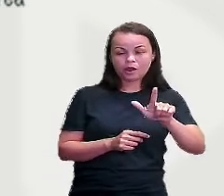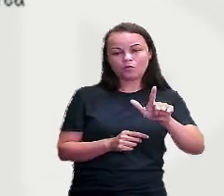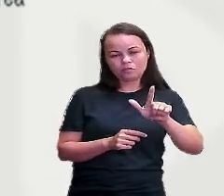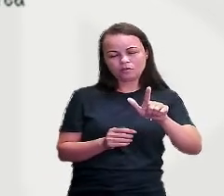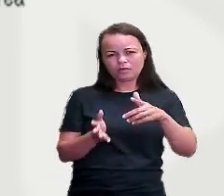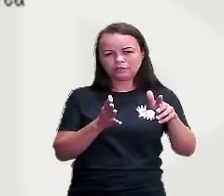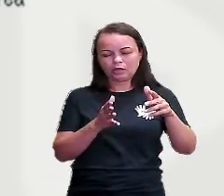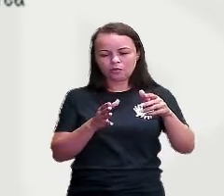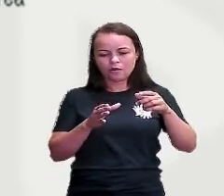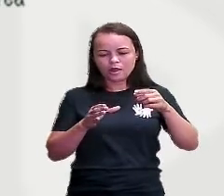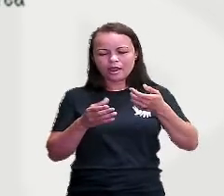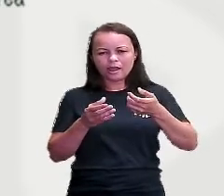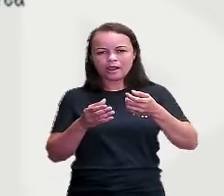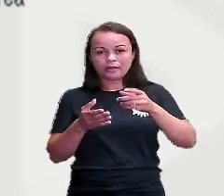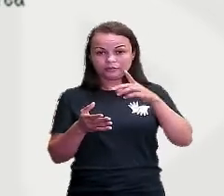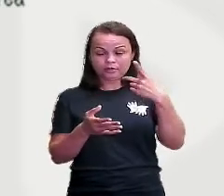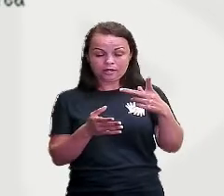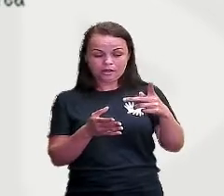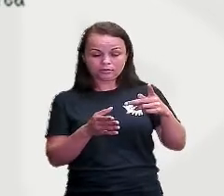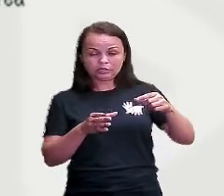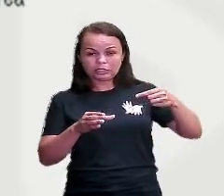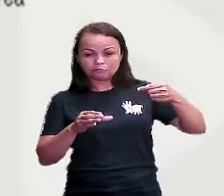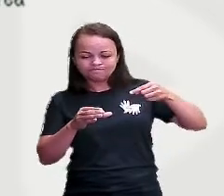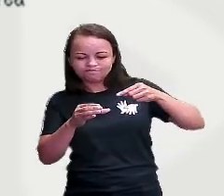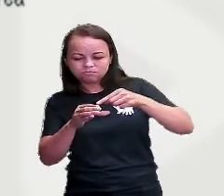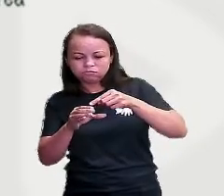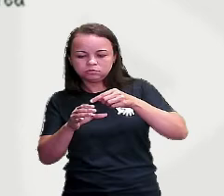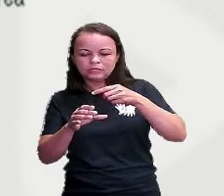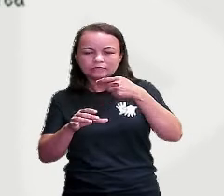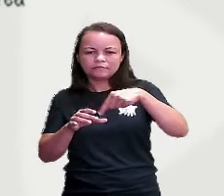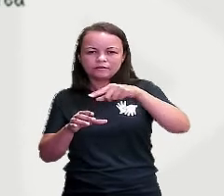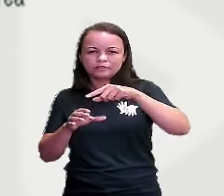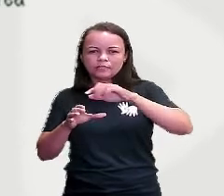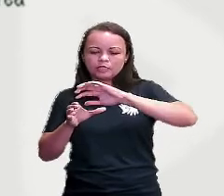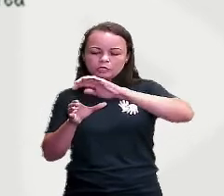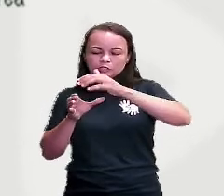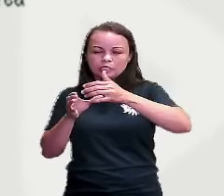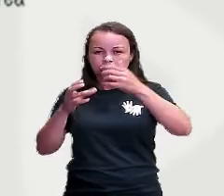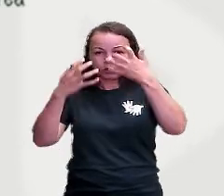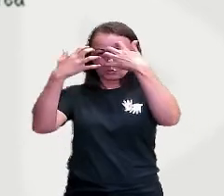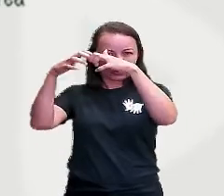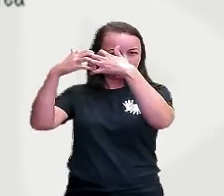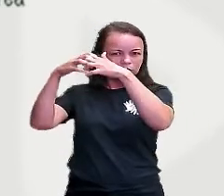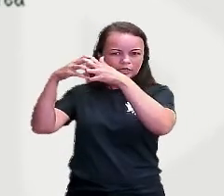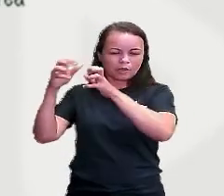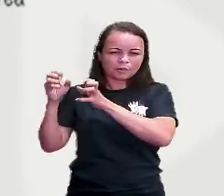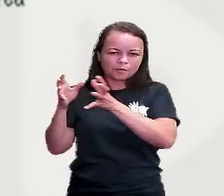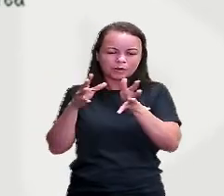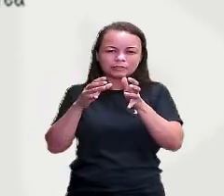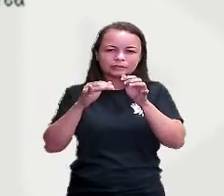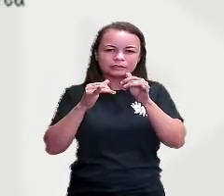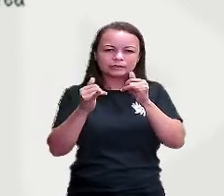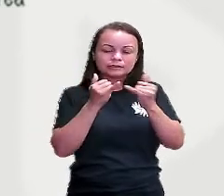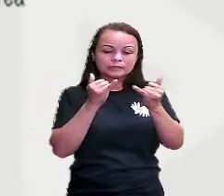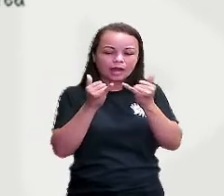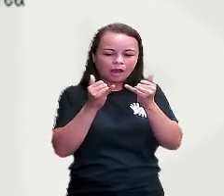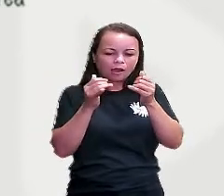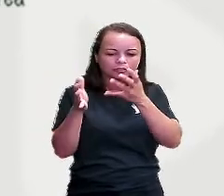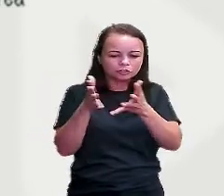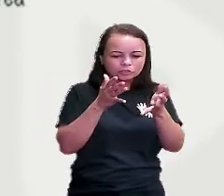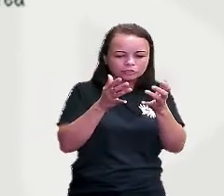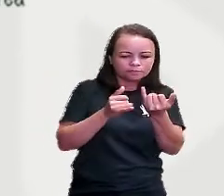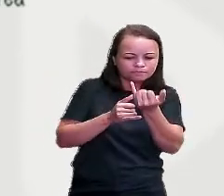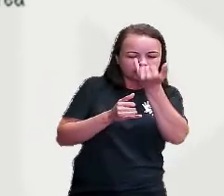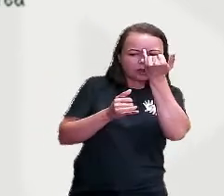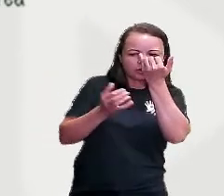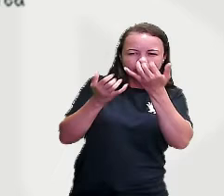vai invadir o núcleo accumbente, que depois vai mandar justamente mensagem para o córtex pré-frontal. E aí você vai